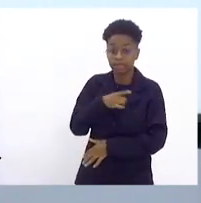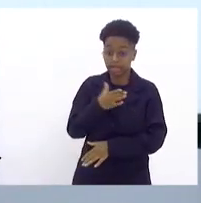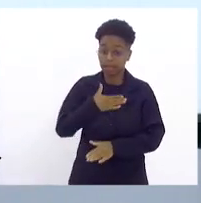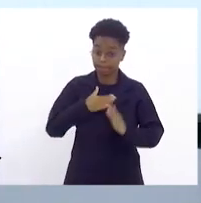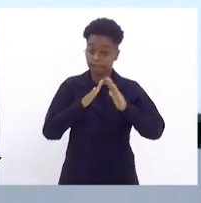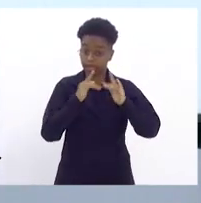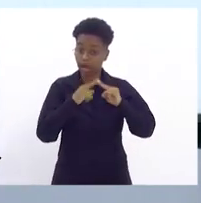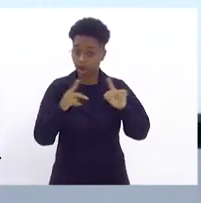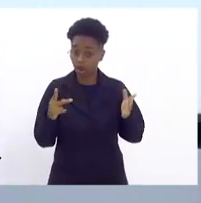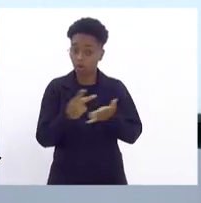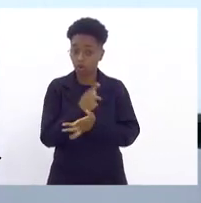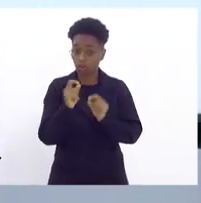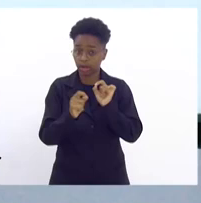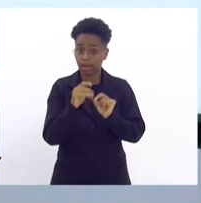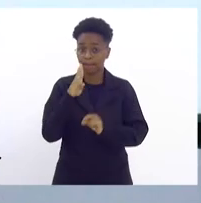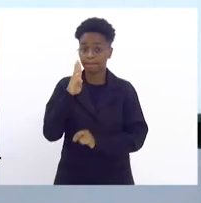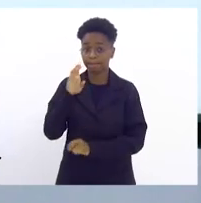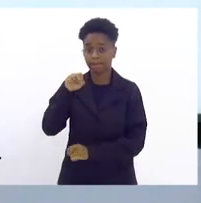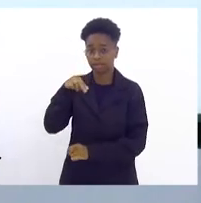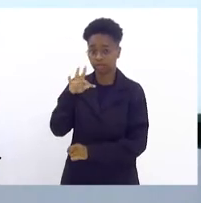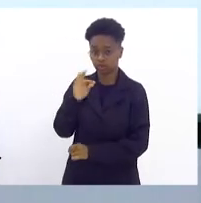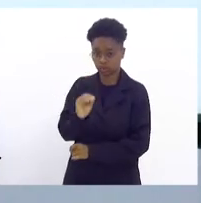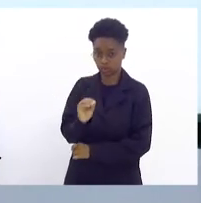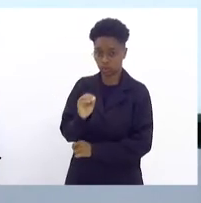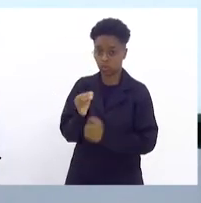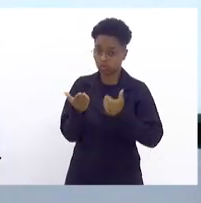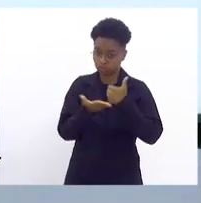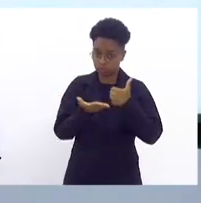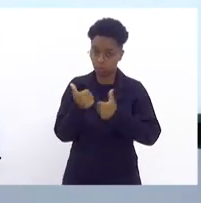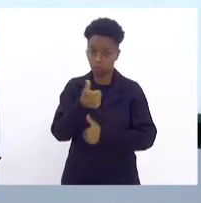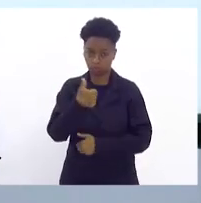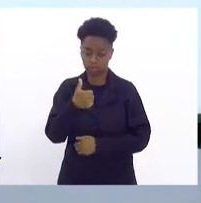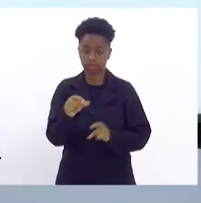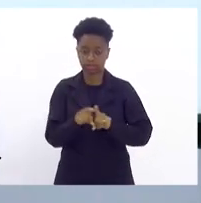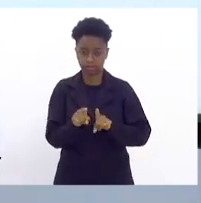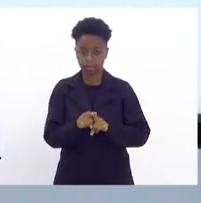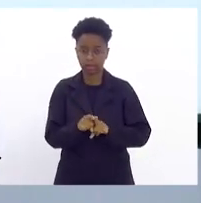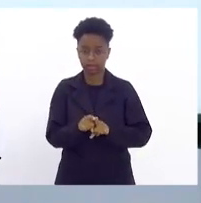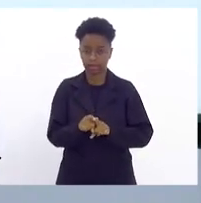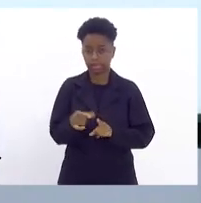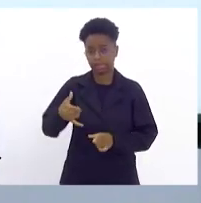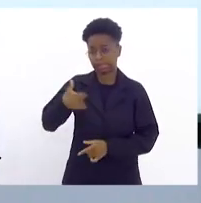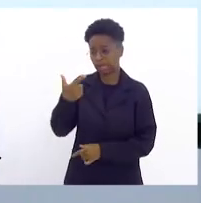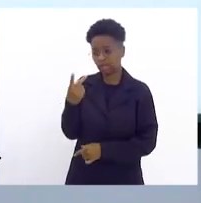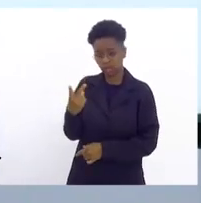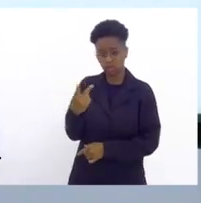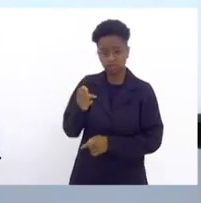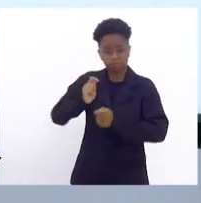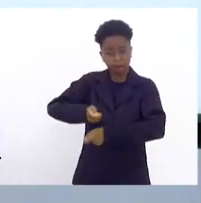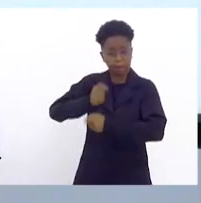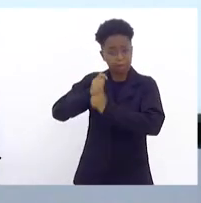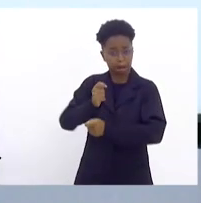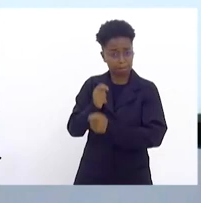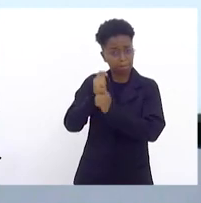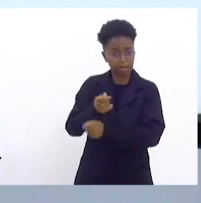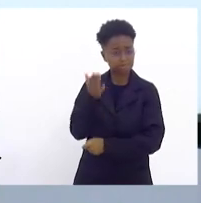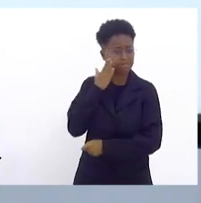que o do Bento Bento suporte um é um menino com dois anos toca bateria